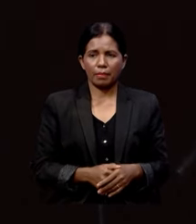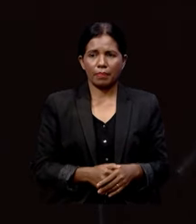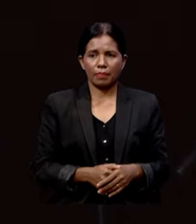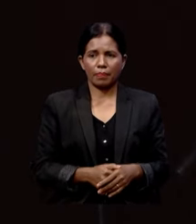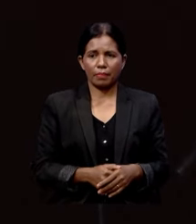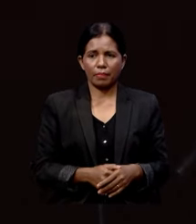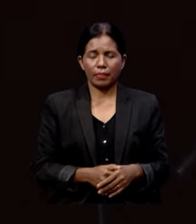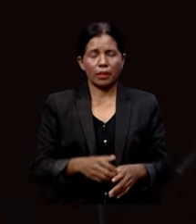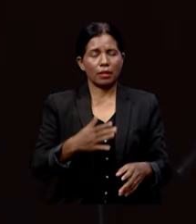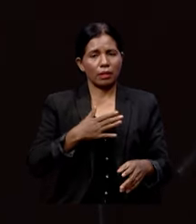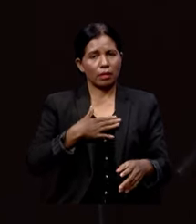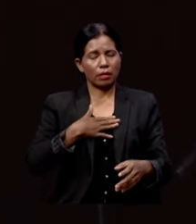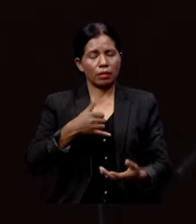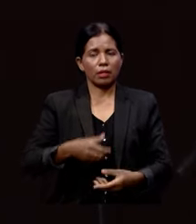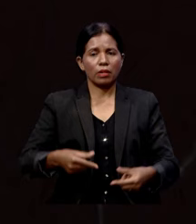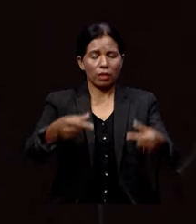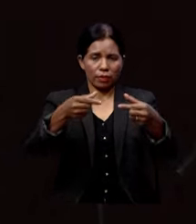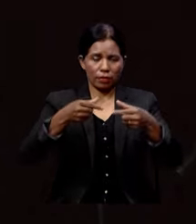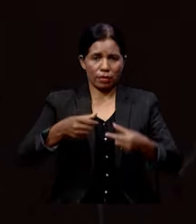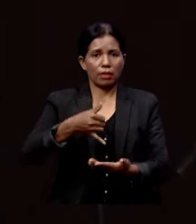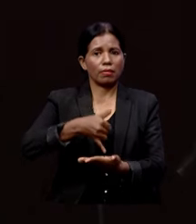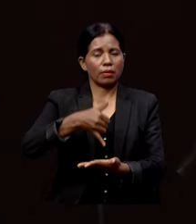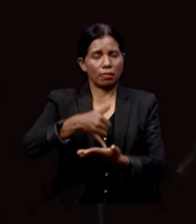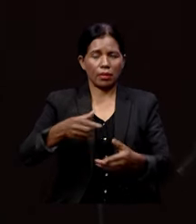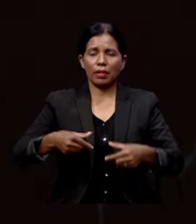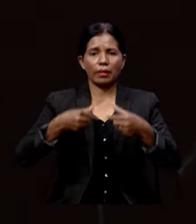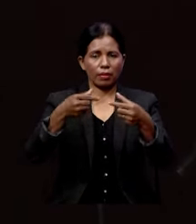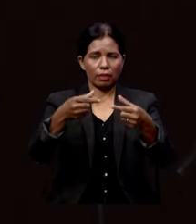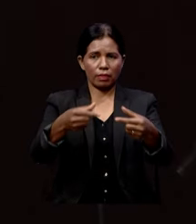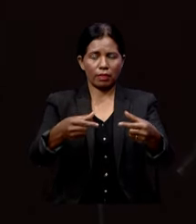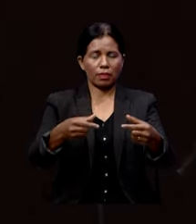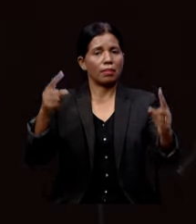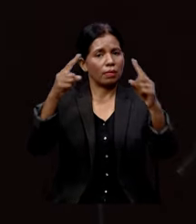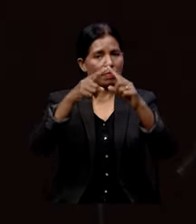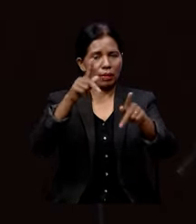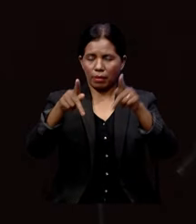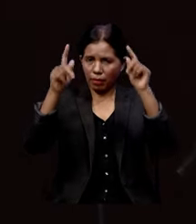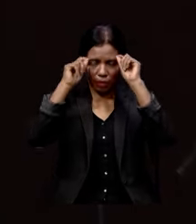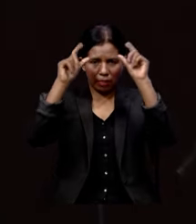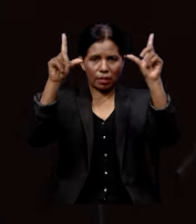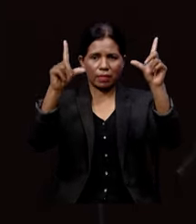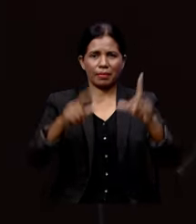Este meu prémio pertence, no entanto, ao povo timorense.